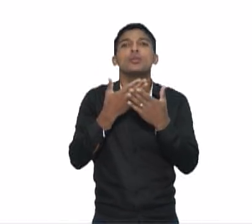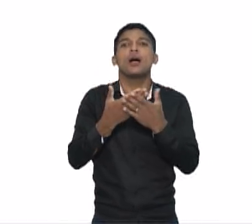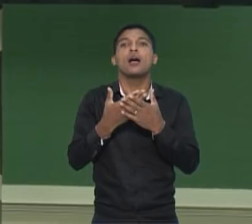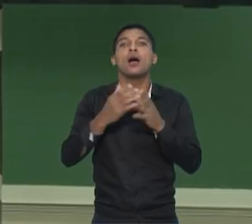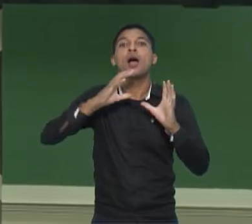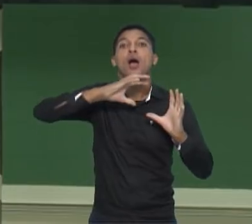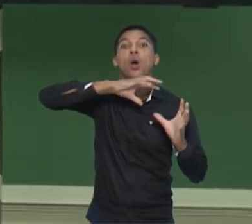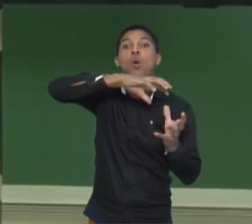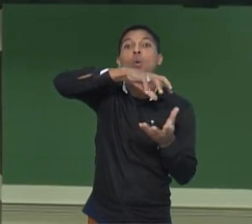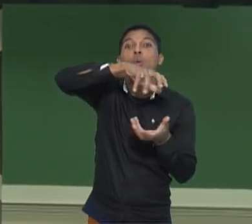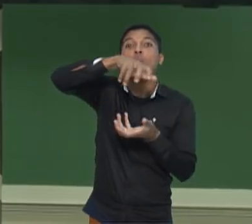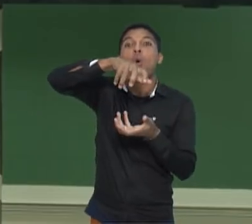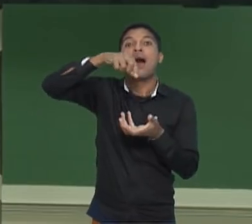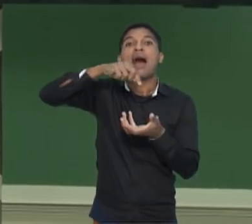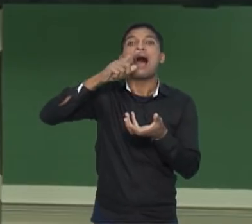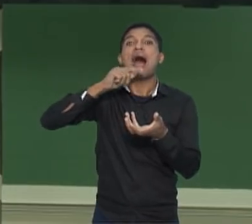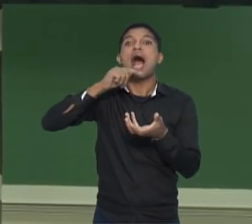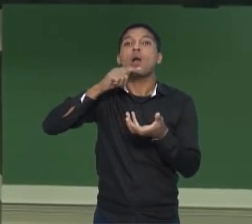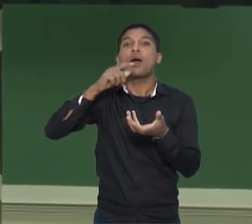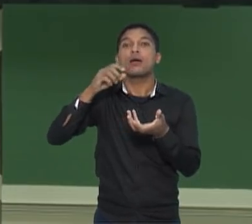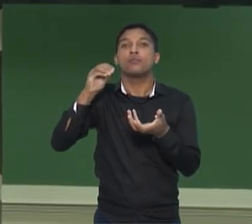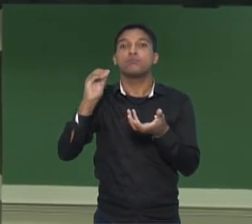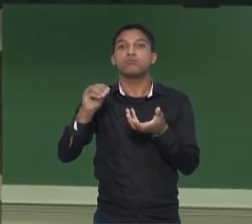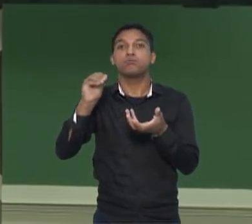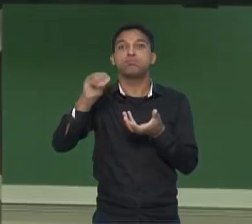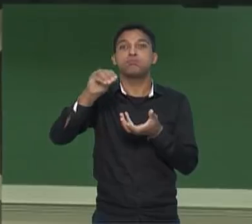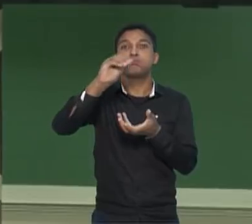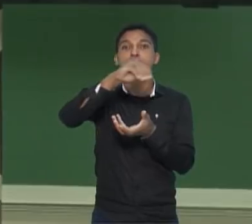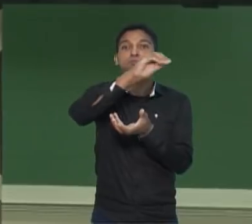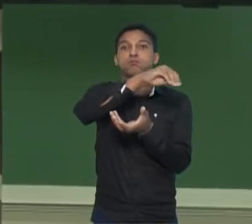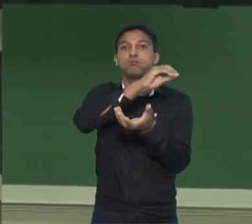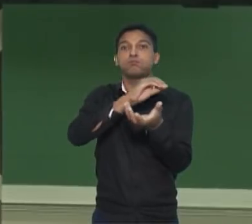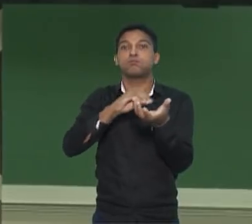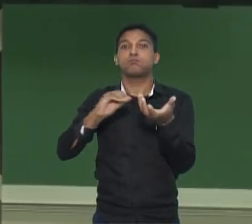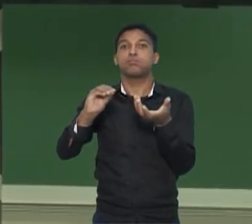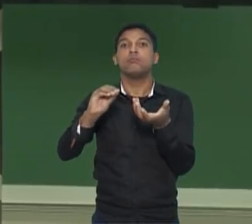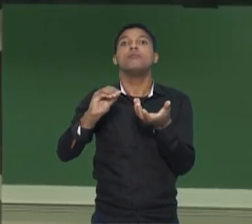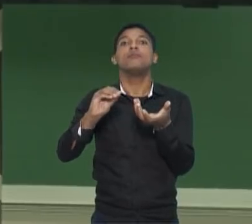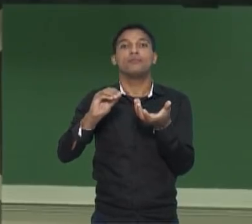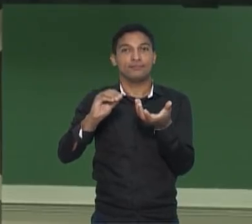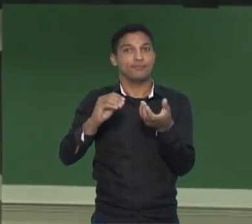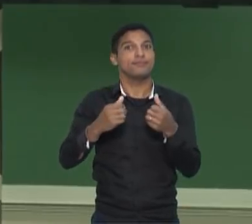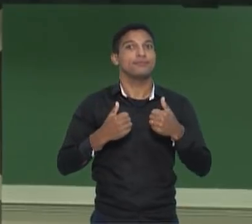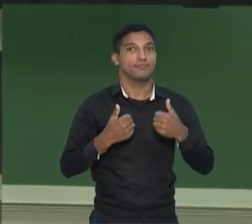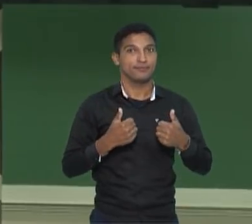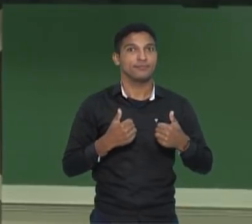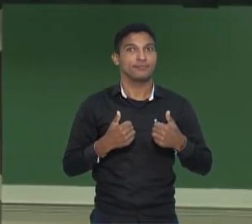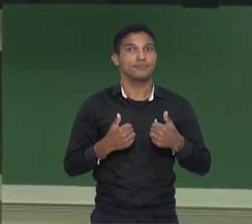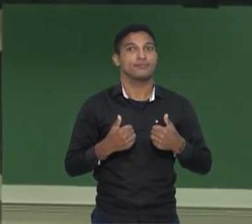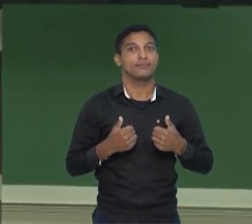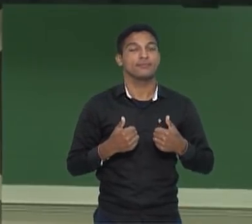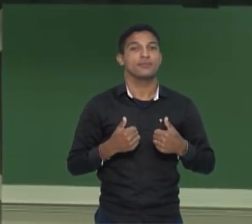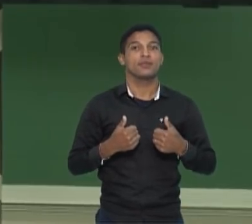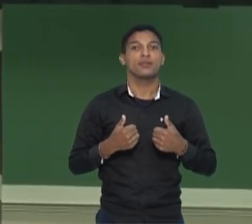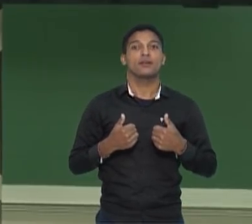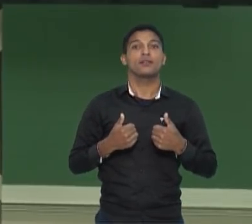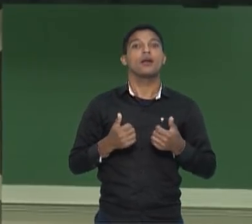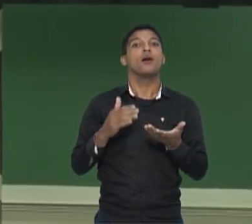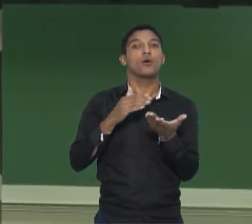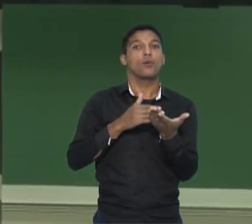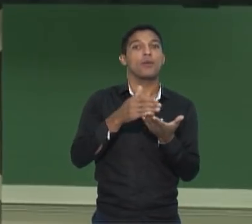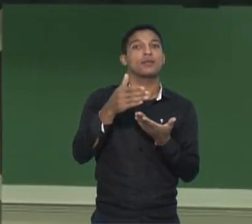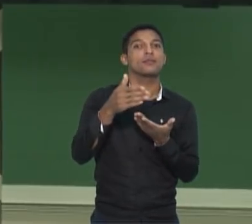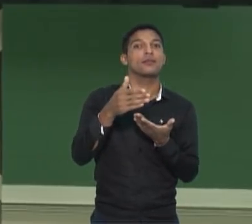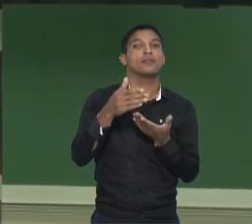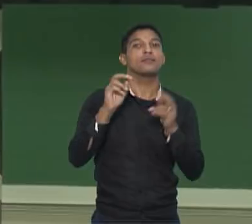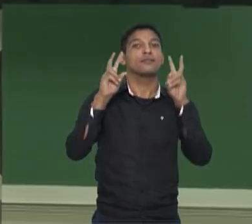nosso planeta. Tranquilo? Então, iniciando o conteúdo com o ciclo da